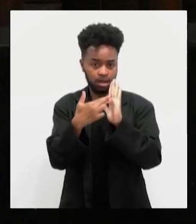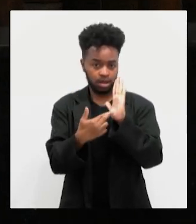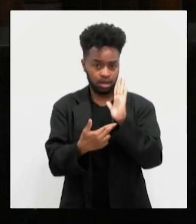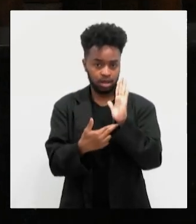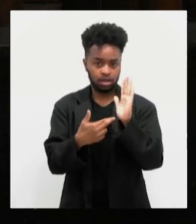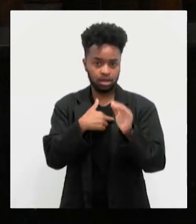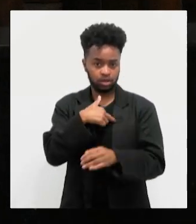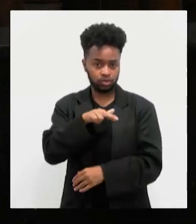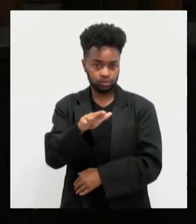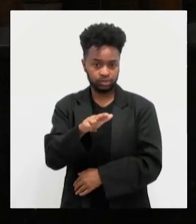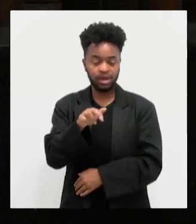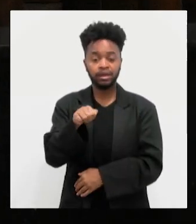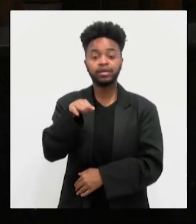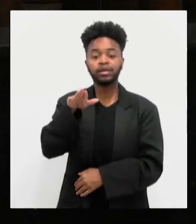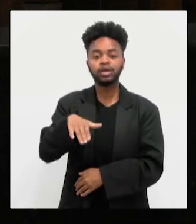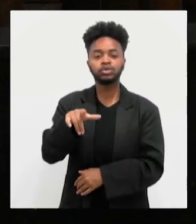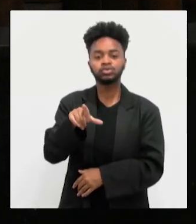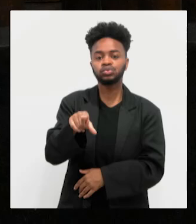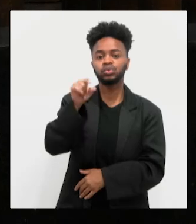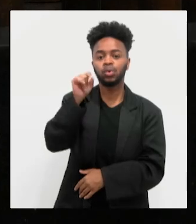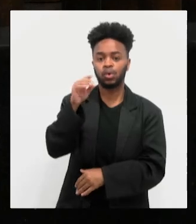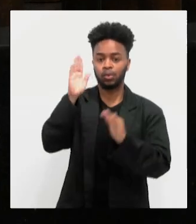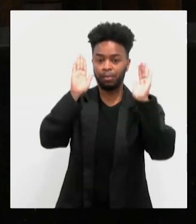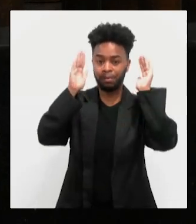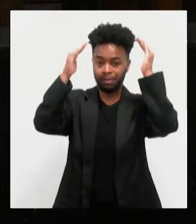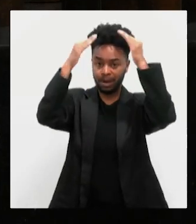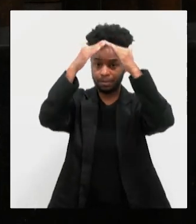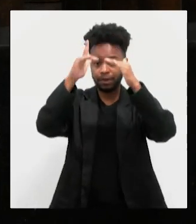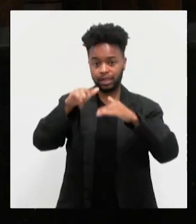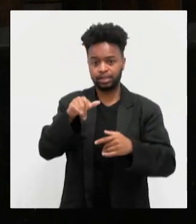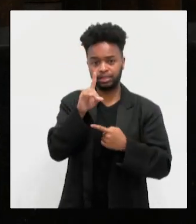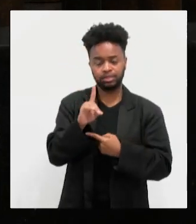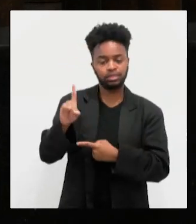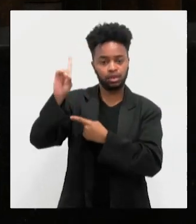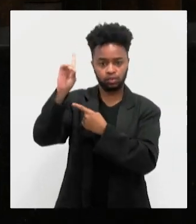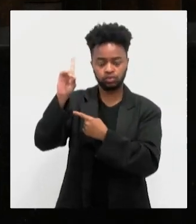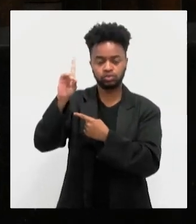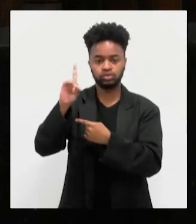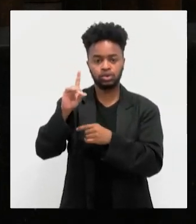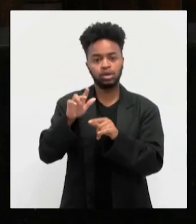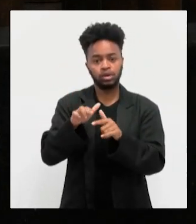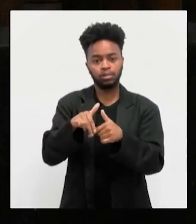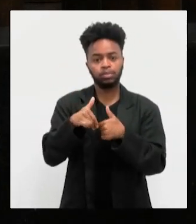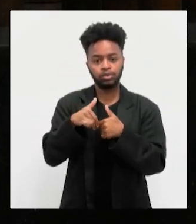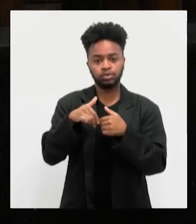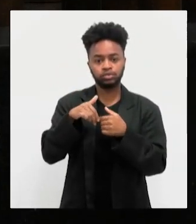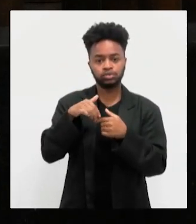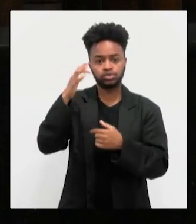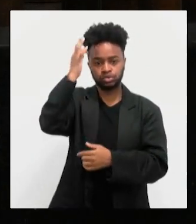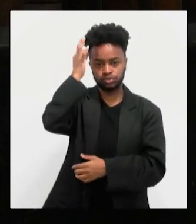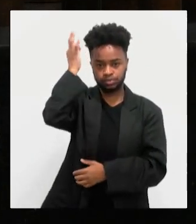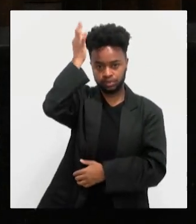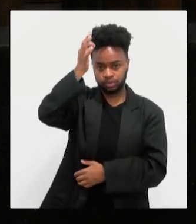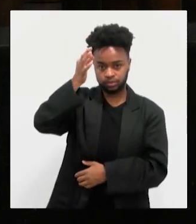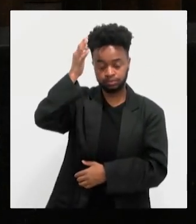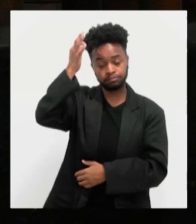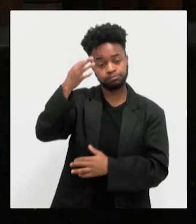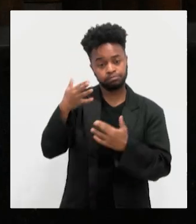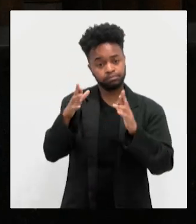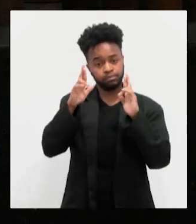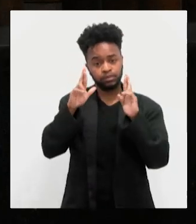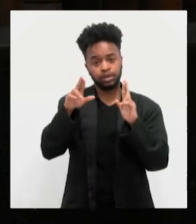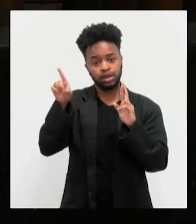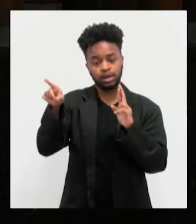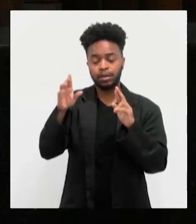fé, quem escolhe o Papa é Deus através do Espírito Santo, que esse novo